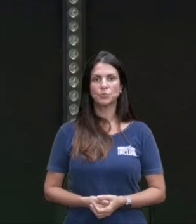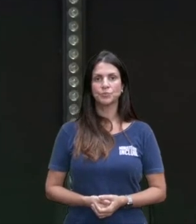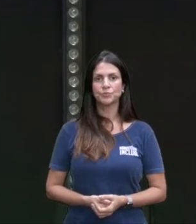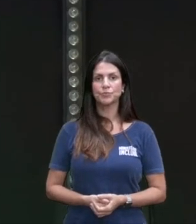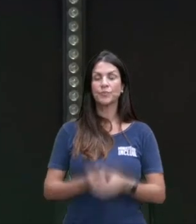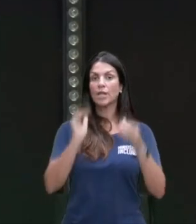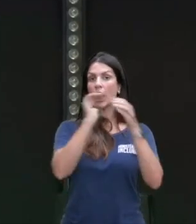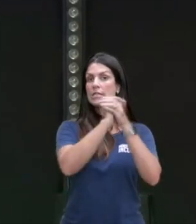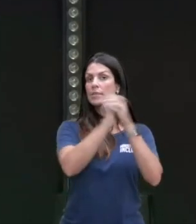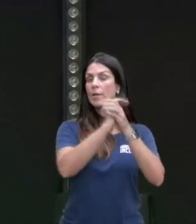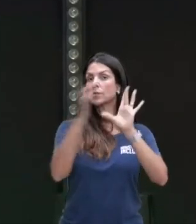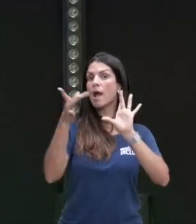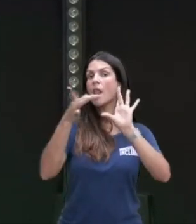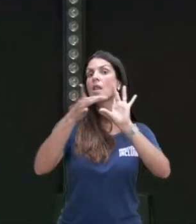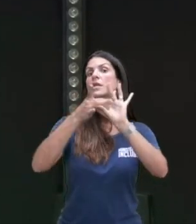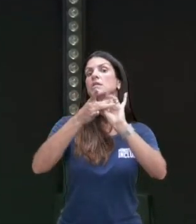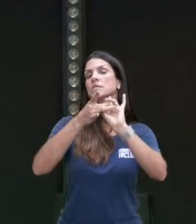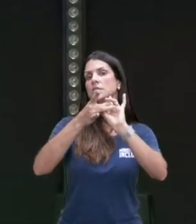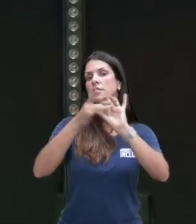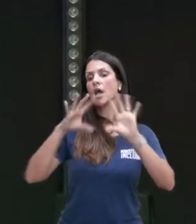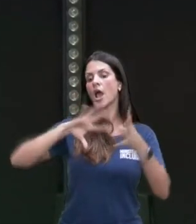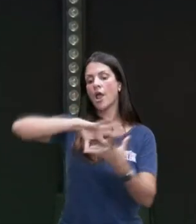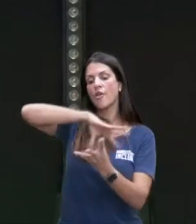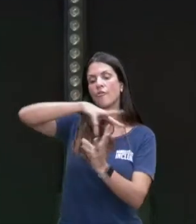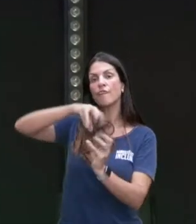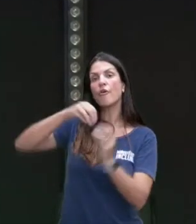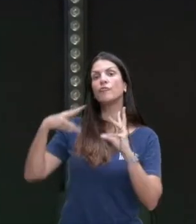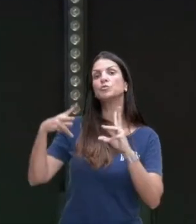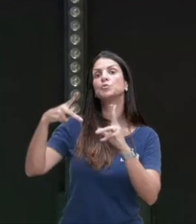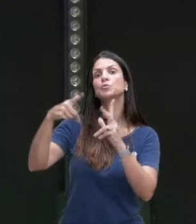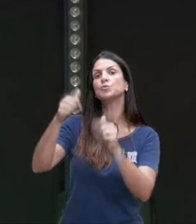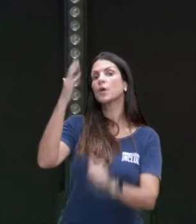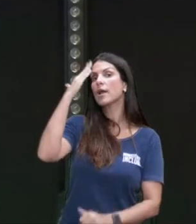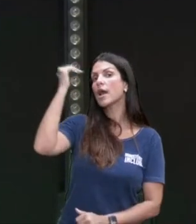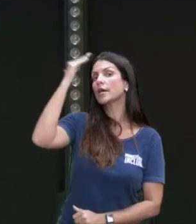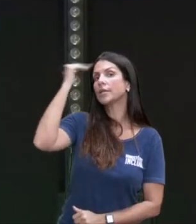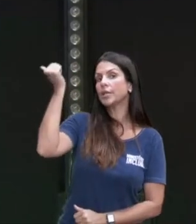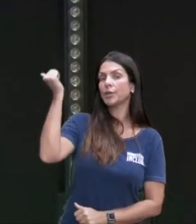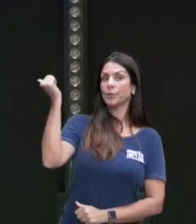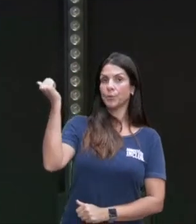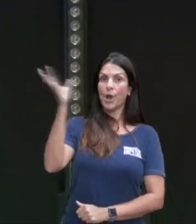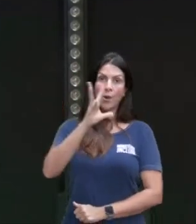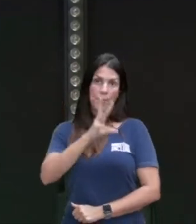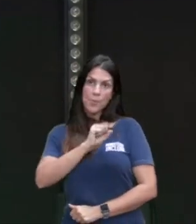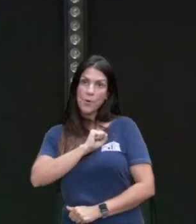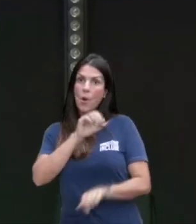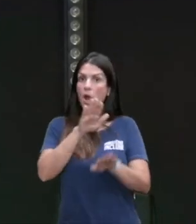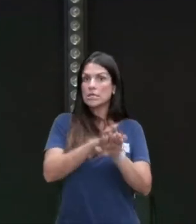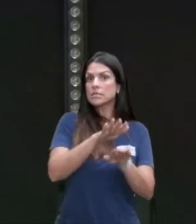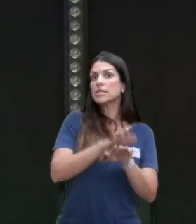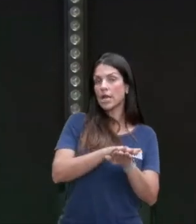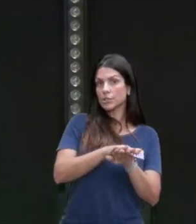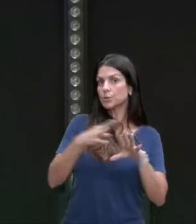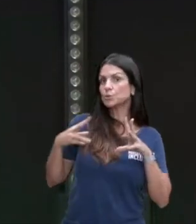o casamento aliança que envolve tudo carinho atenção mas também não adianta o outro só que é sexy mas não quer dar carinho tem um conjunto